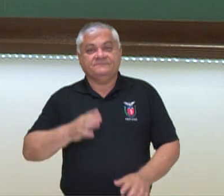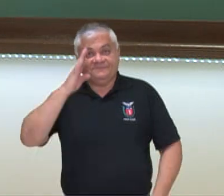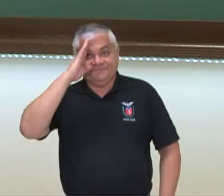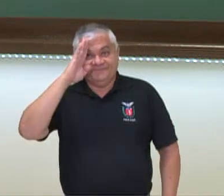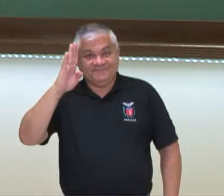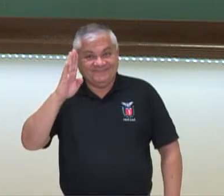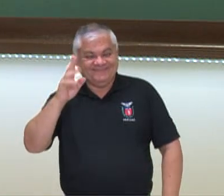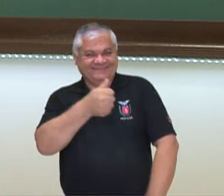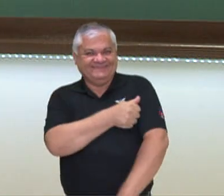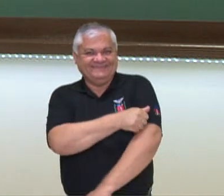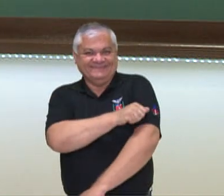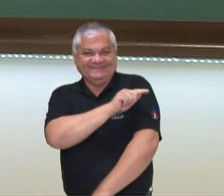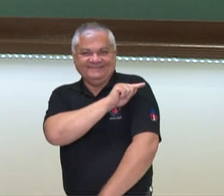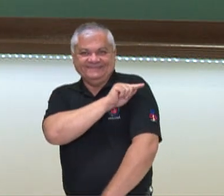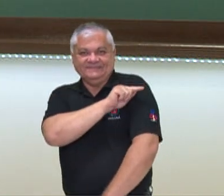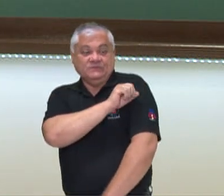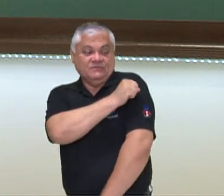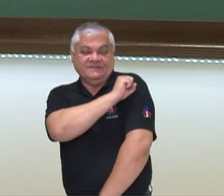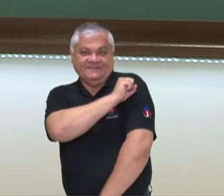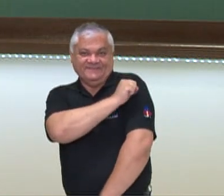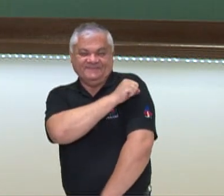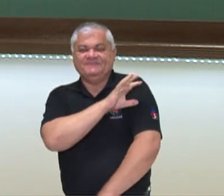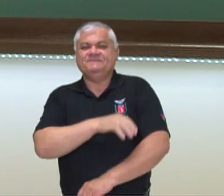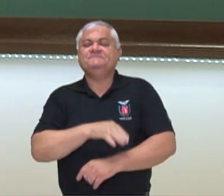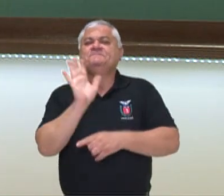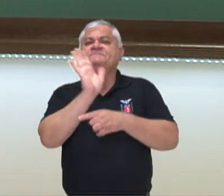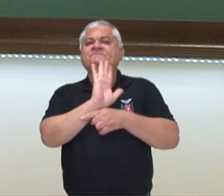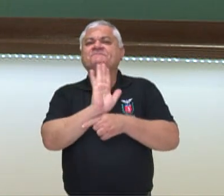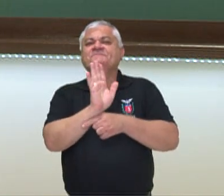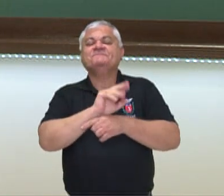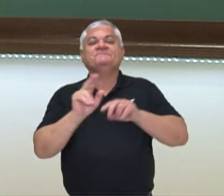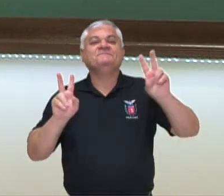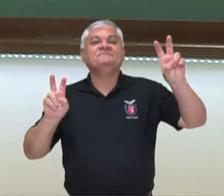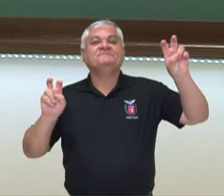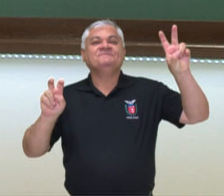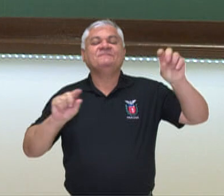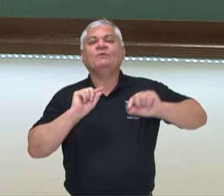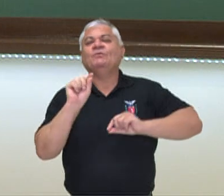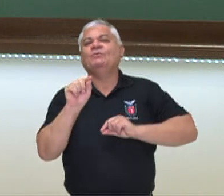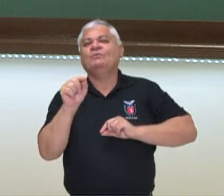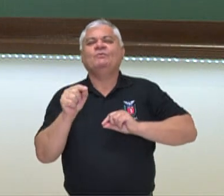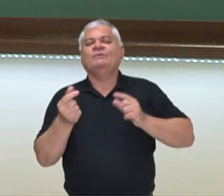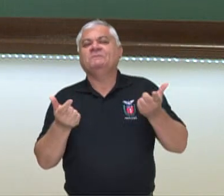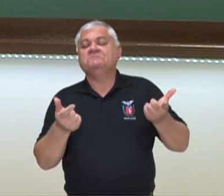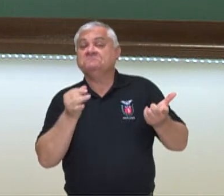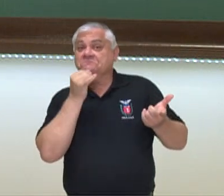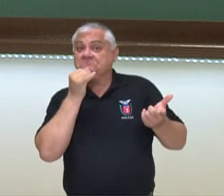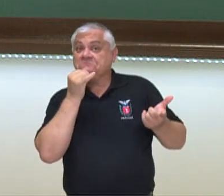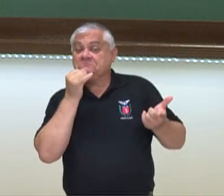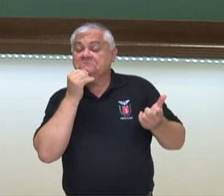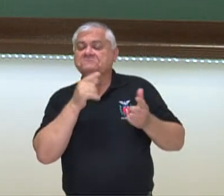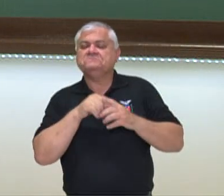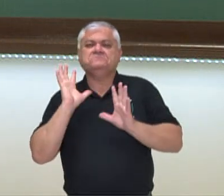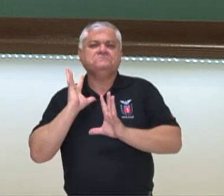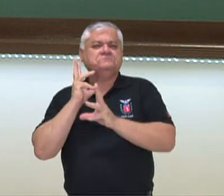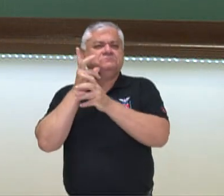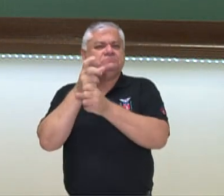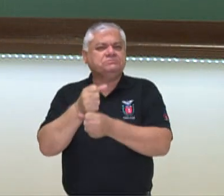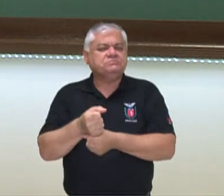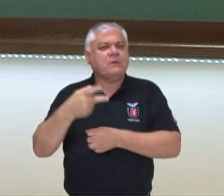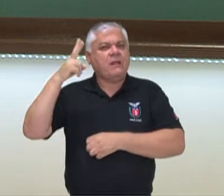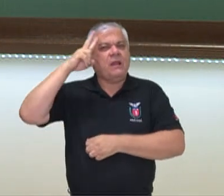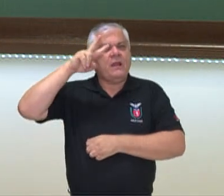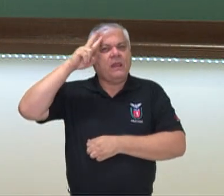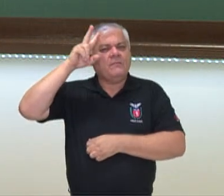Olá, estudantes do 8º ano. Nesse vídeo, nós vamos tratar um pouquinho de uma revisão